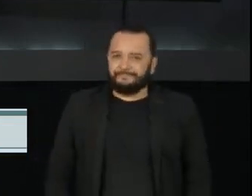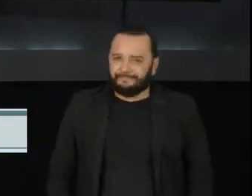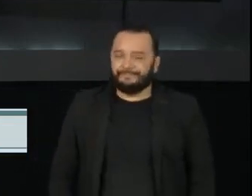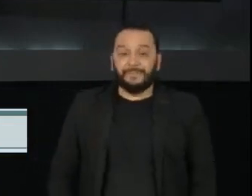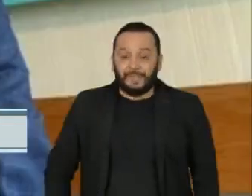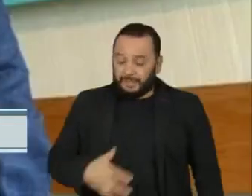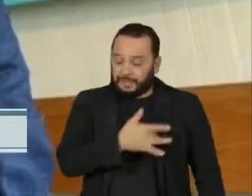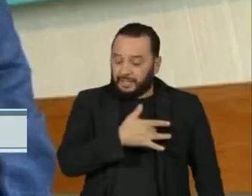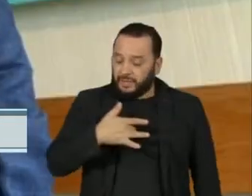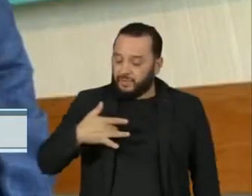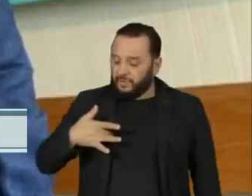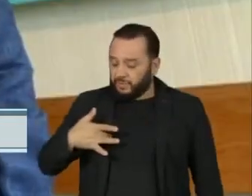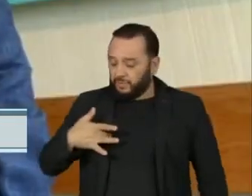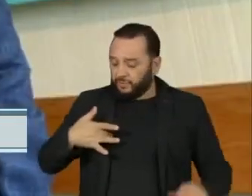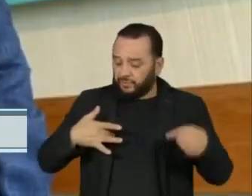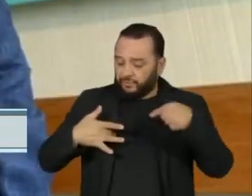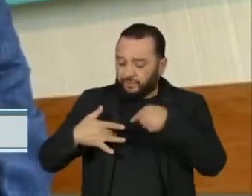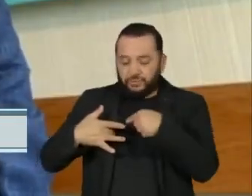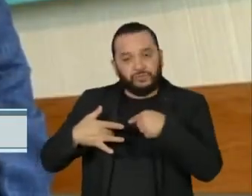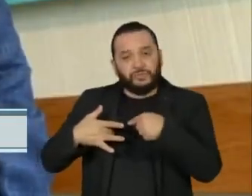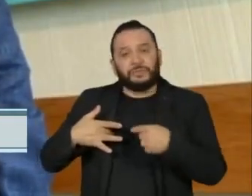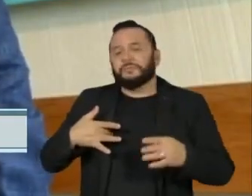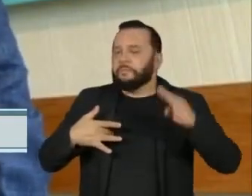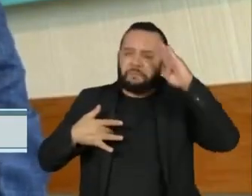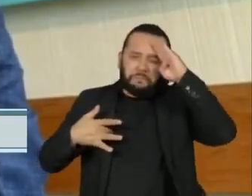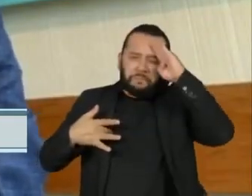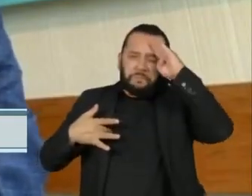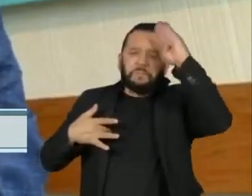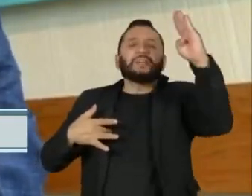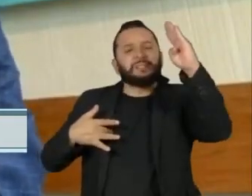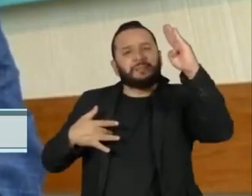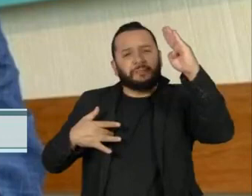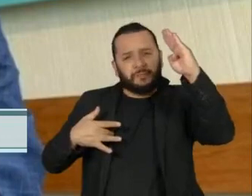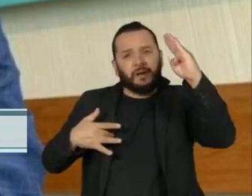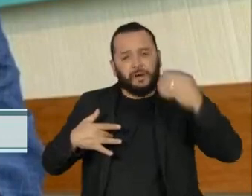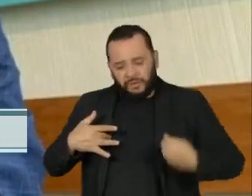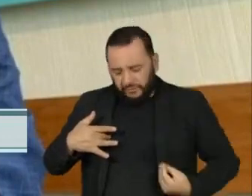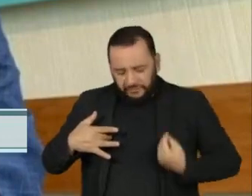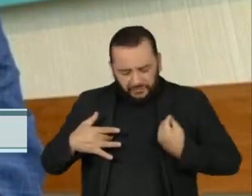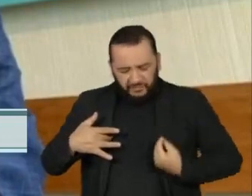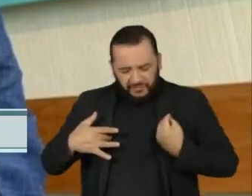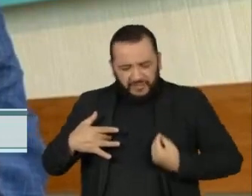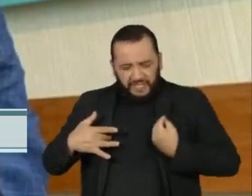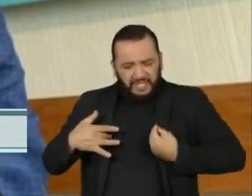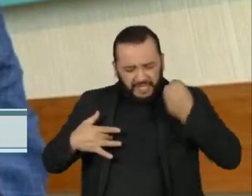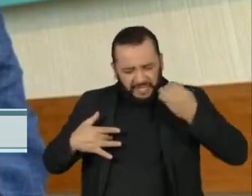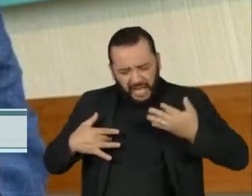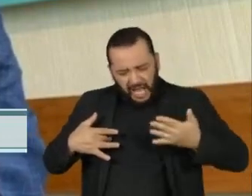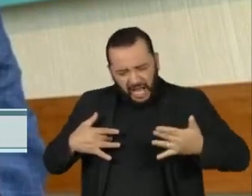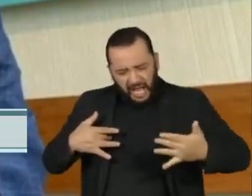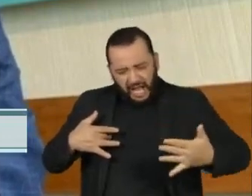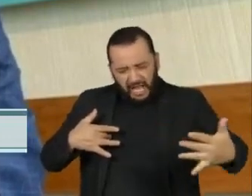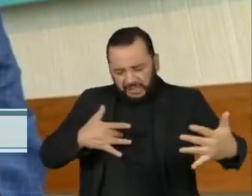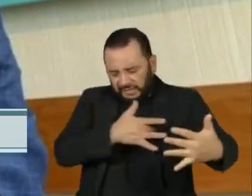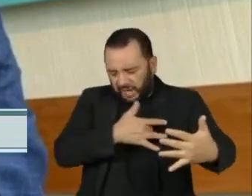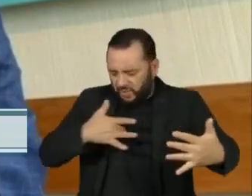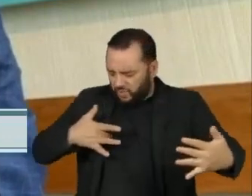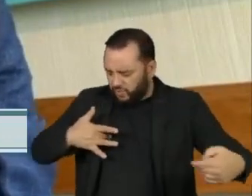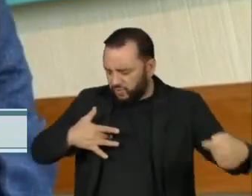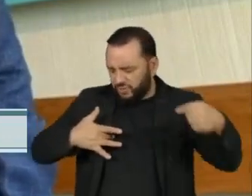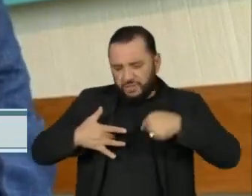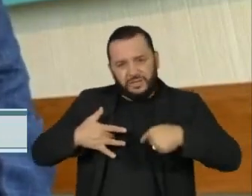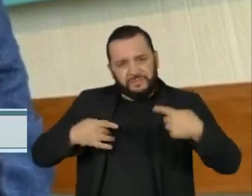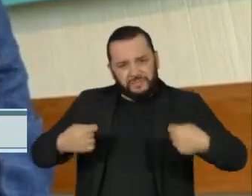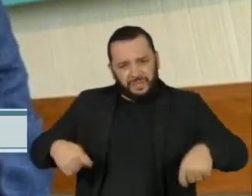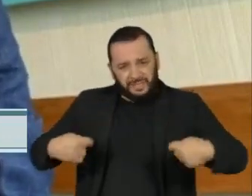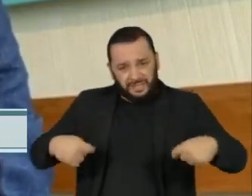nossa saúde. O combustível da vida é a saúde. O indivíduo sem saúde não vai a lugar nenhum. Então,